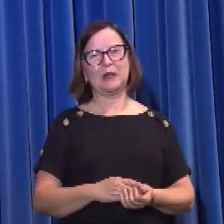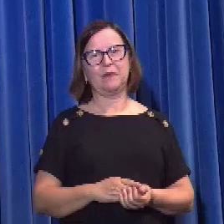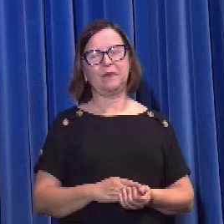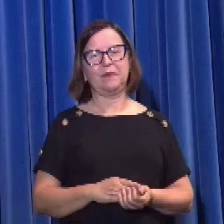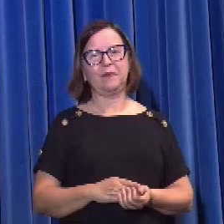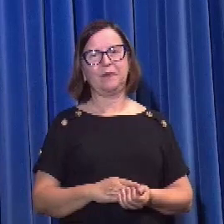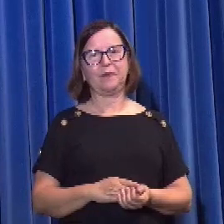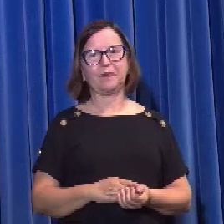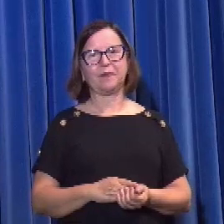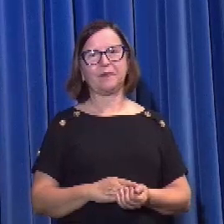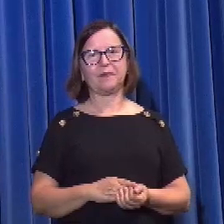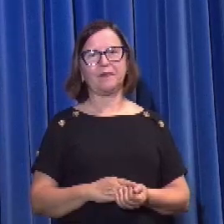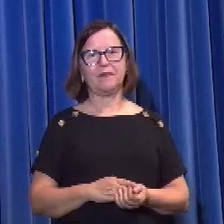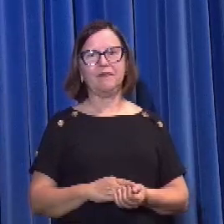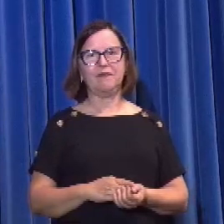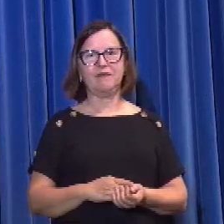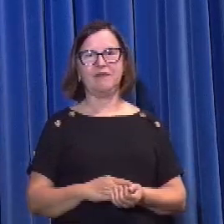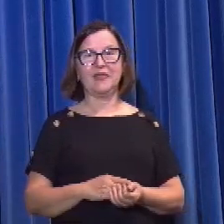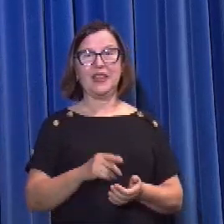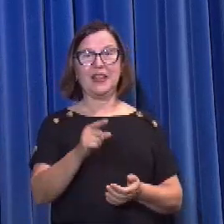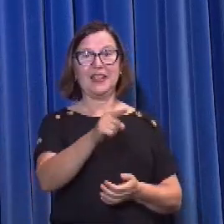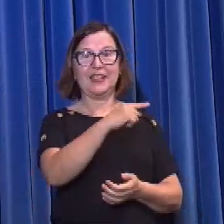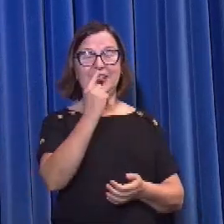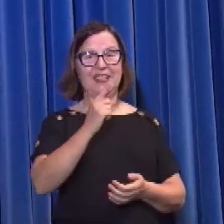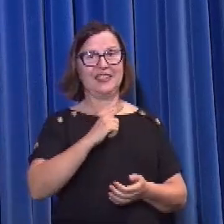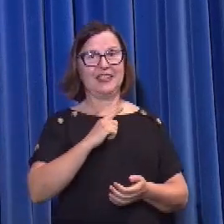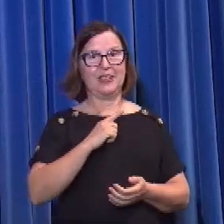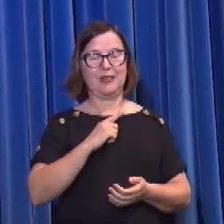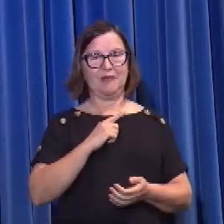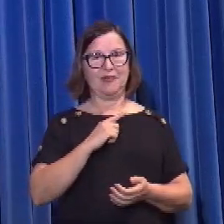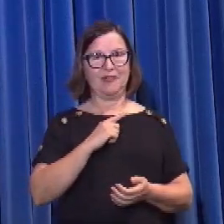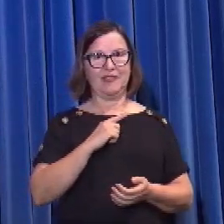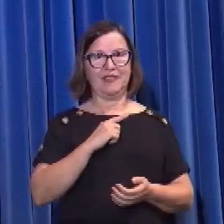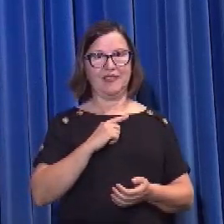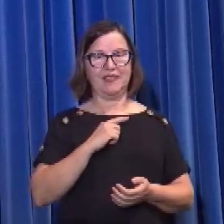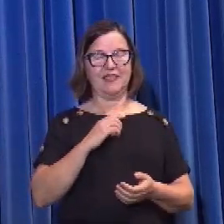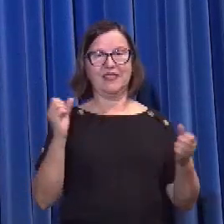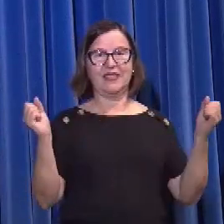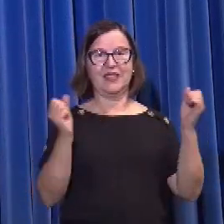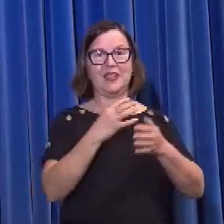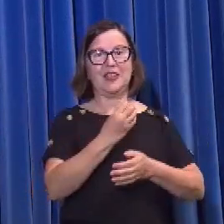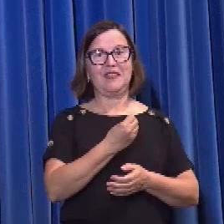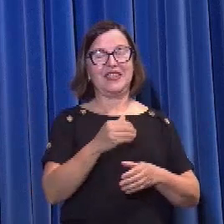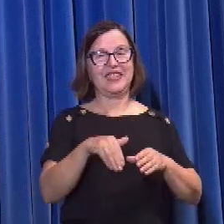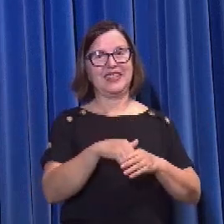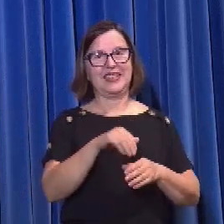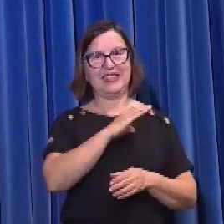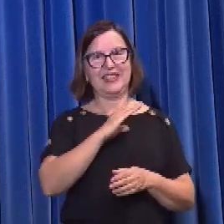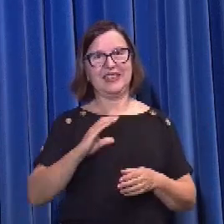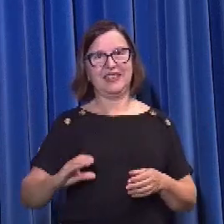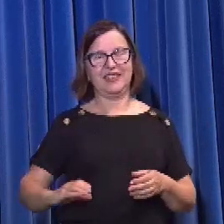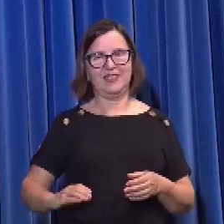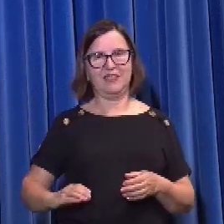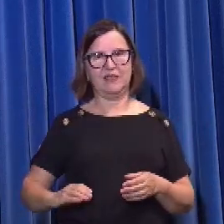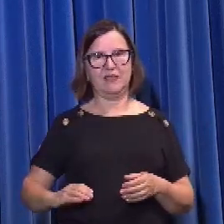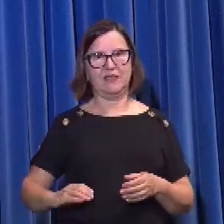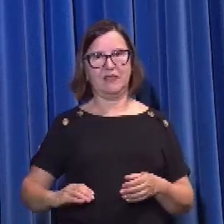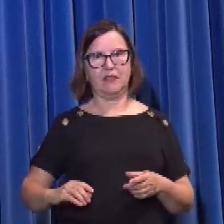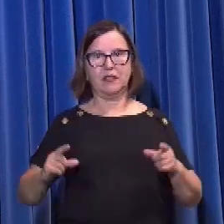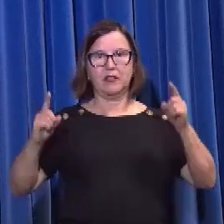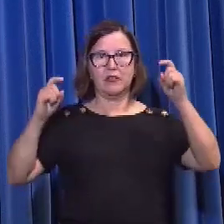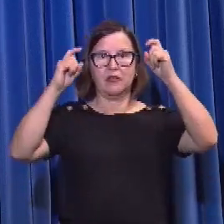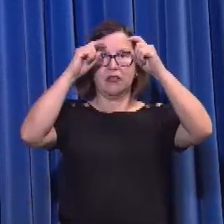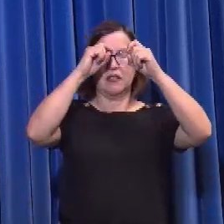Então, nós temos uma nova posição em Cristo. E a grande dificuldade é que nós